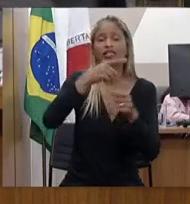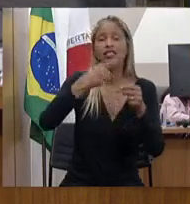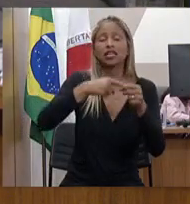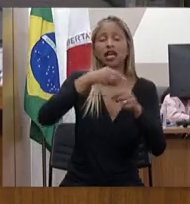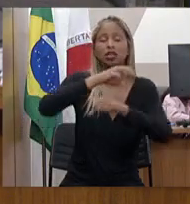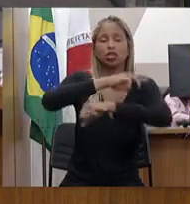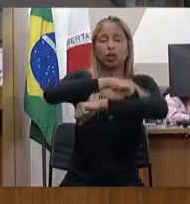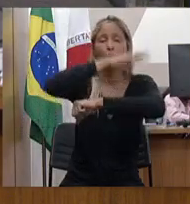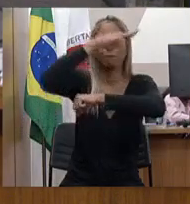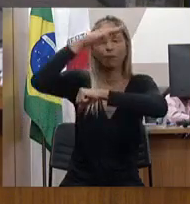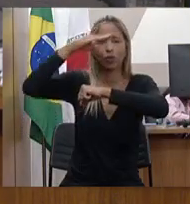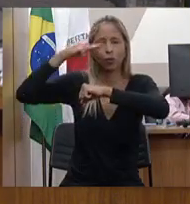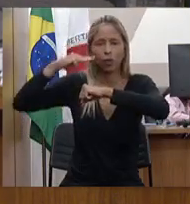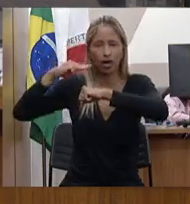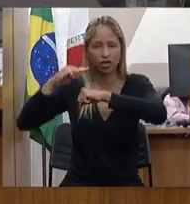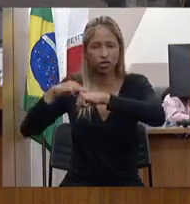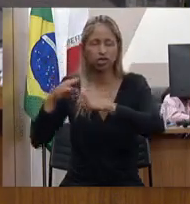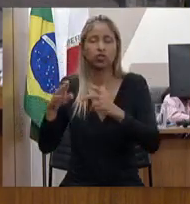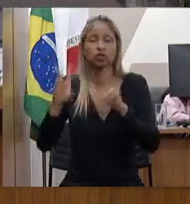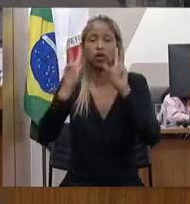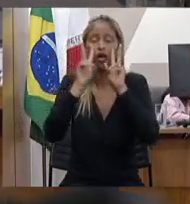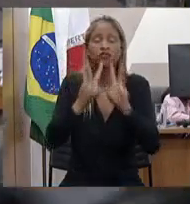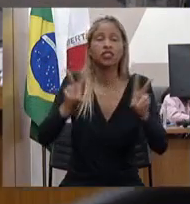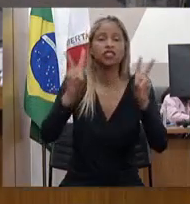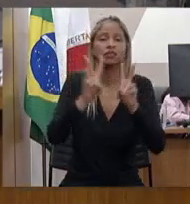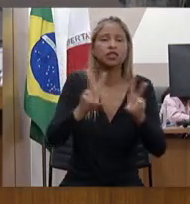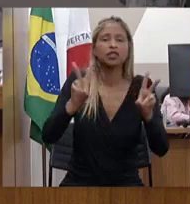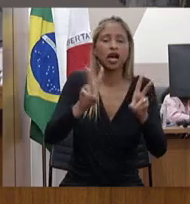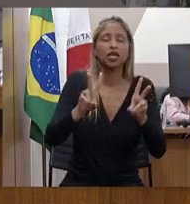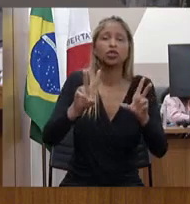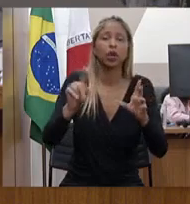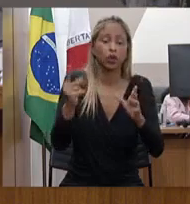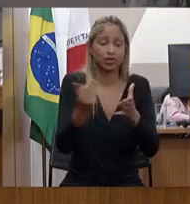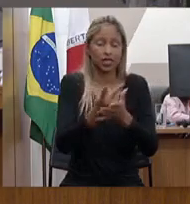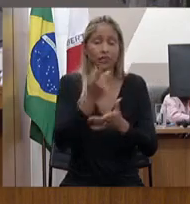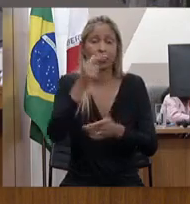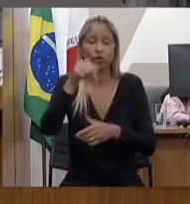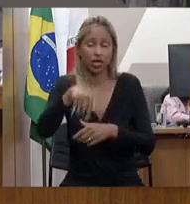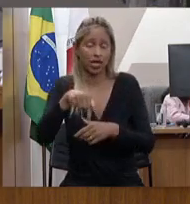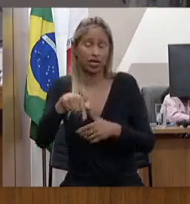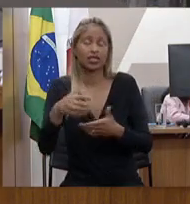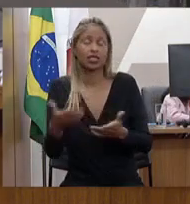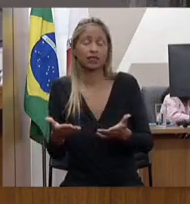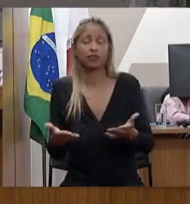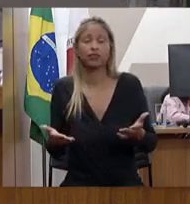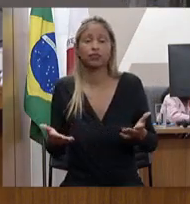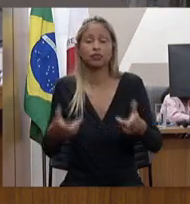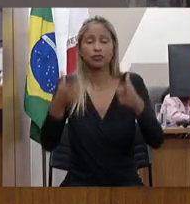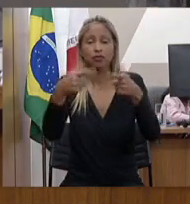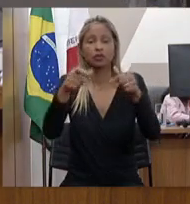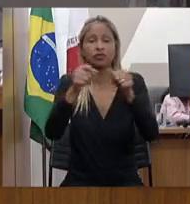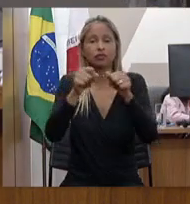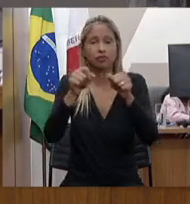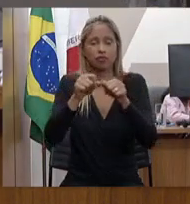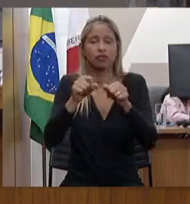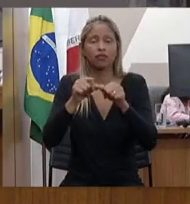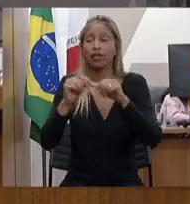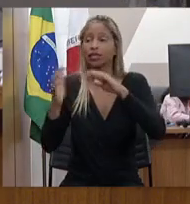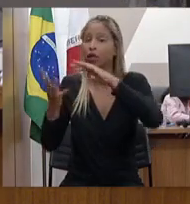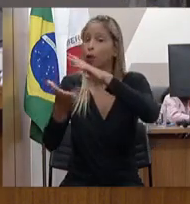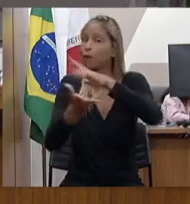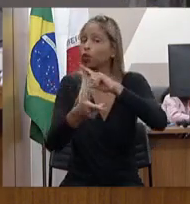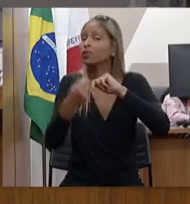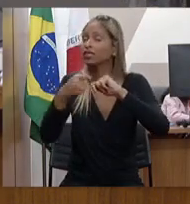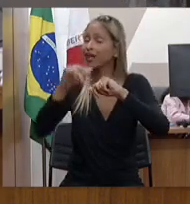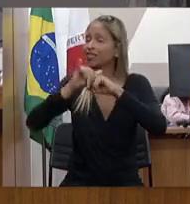a gente não consiga dar a visibilidade que um evento desse deveria fazer ocorrer no mundo inteiro